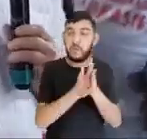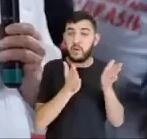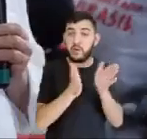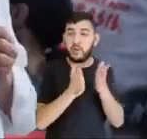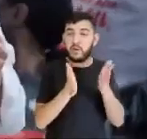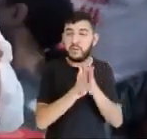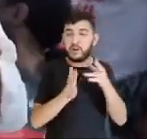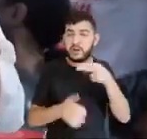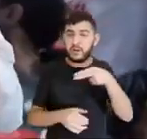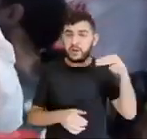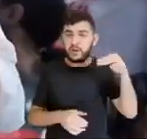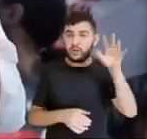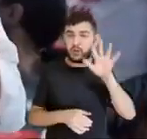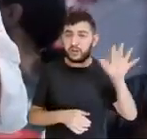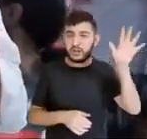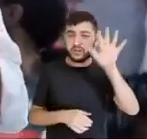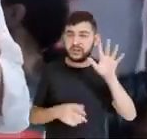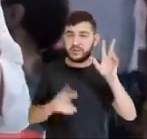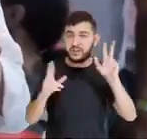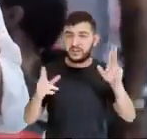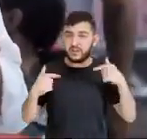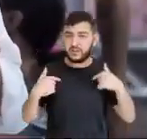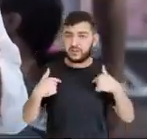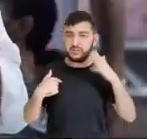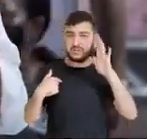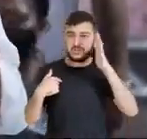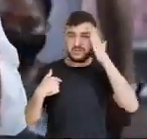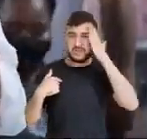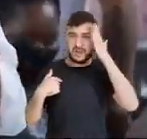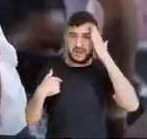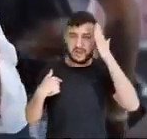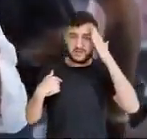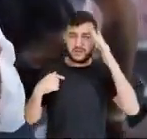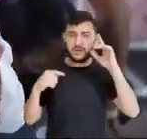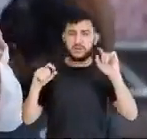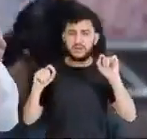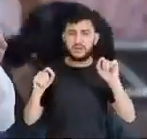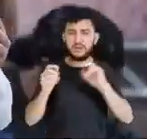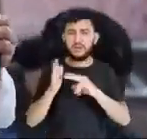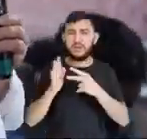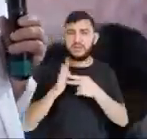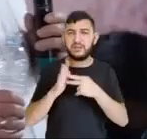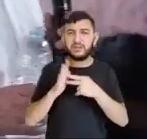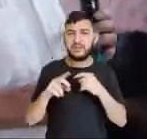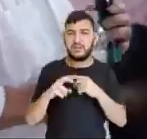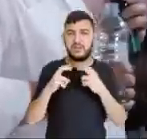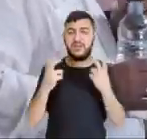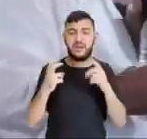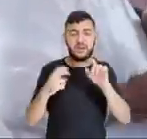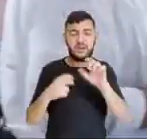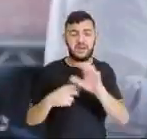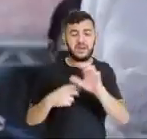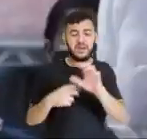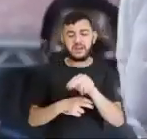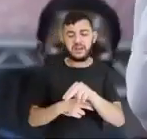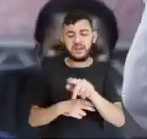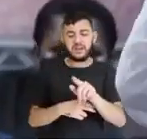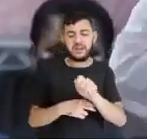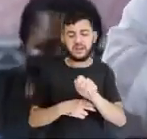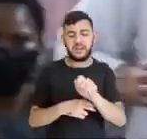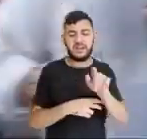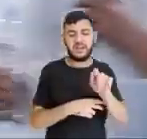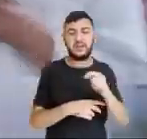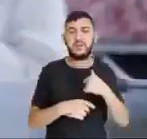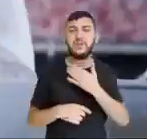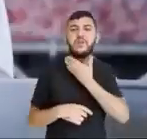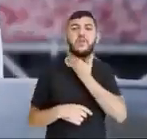eu, sabe o que é uma cangaia no pescoço? E quando eles conseguem colocar a cangaia,